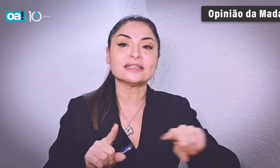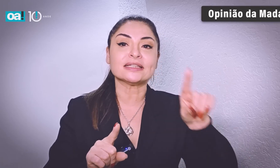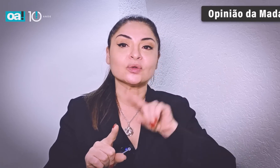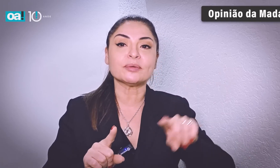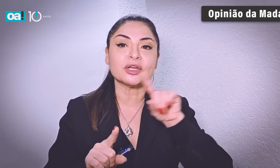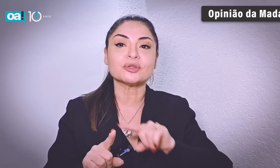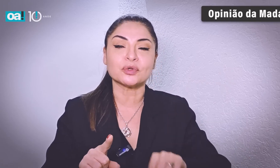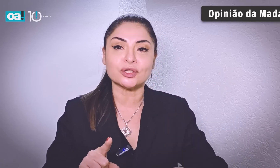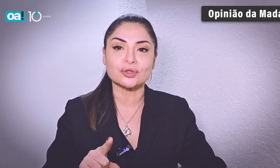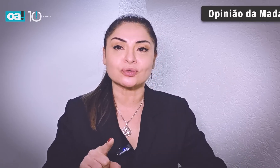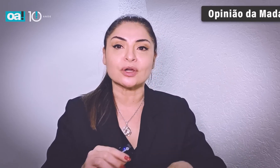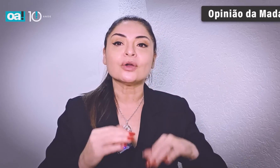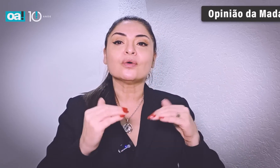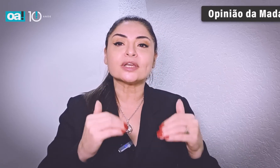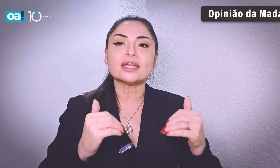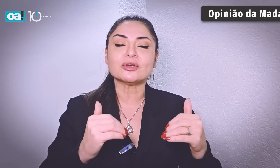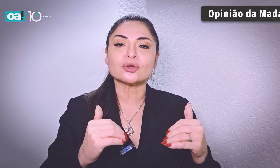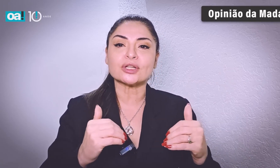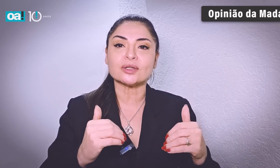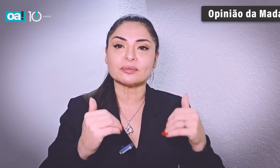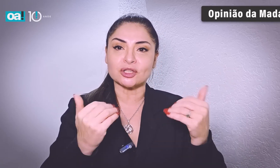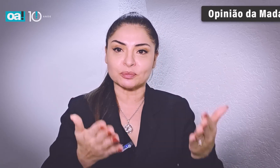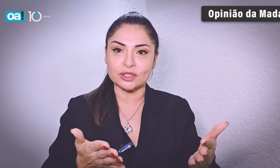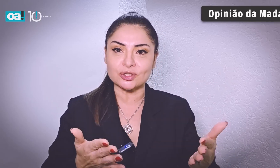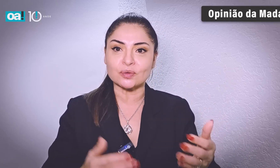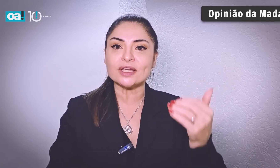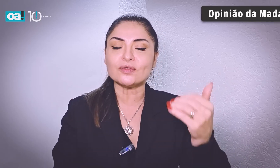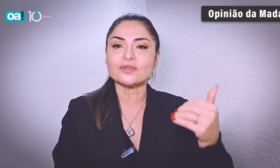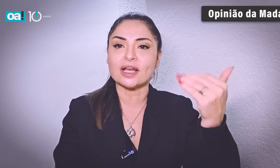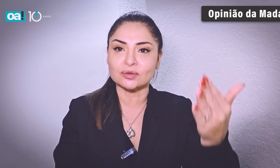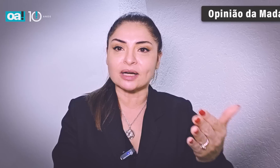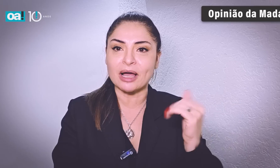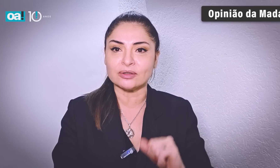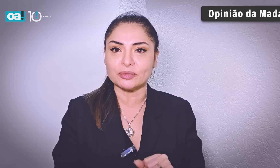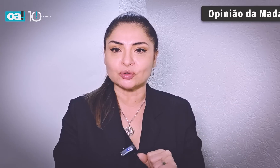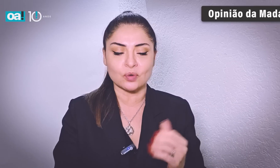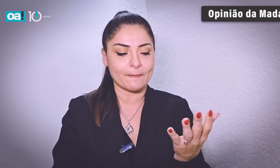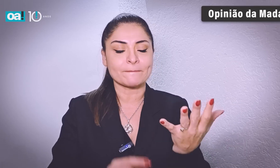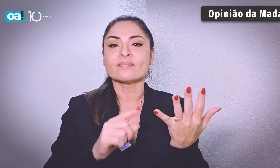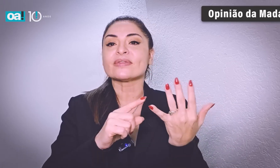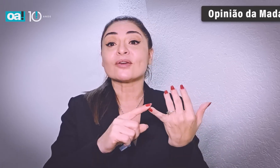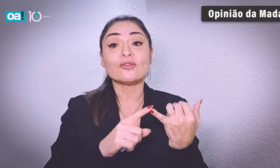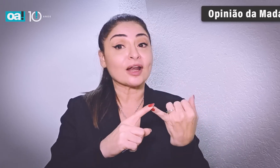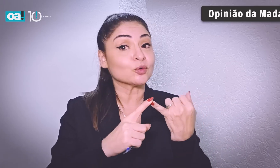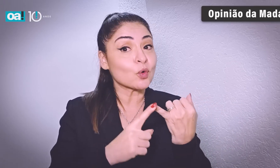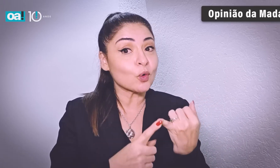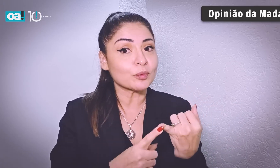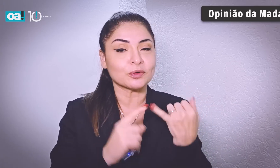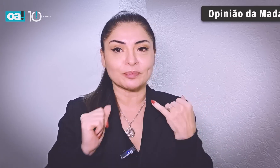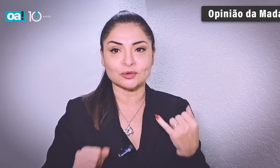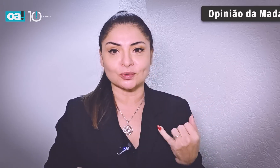misóginas que existem no ambiente político. O que é misoginia no ambiente político? Em vez de falar do trabalho da pessoa, fala